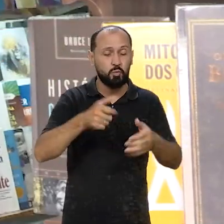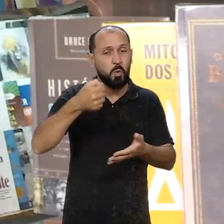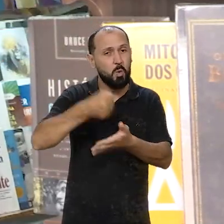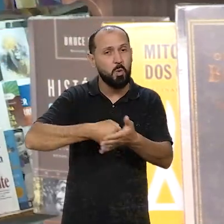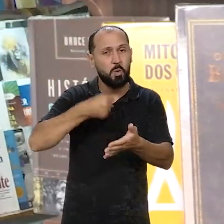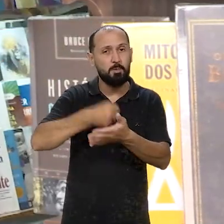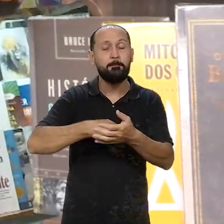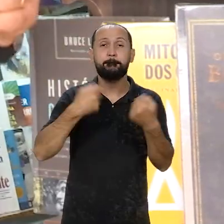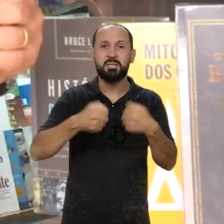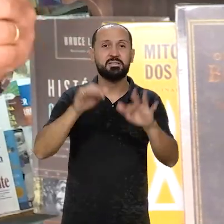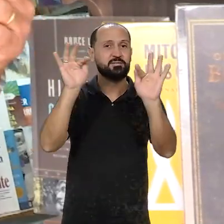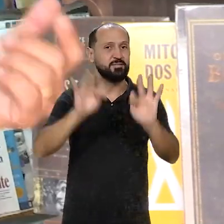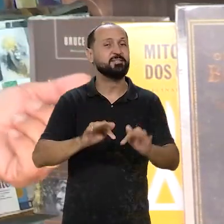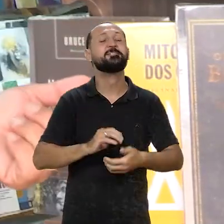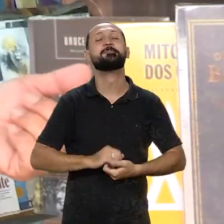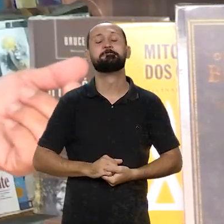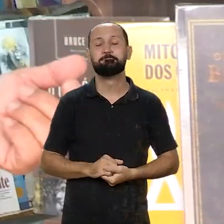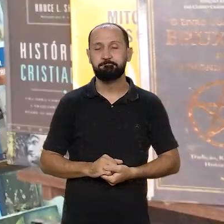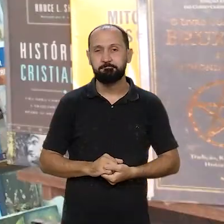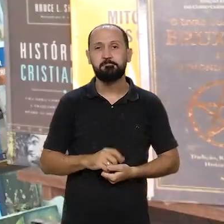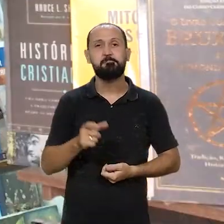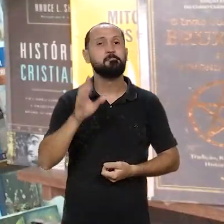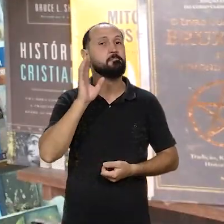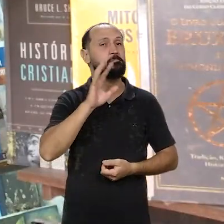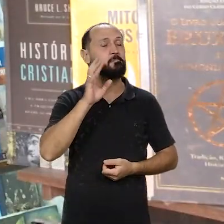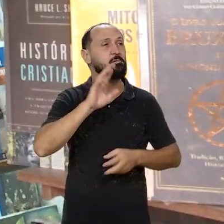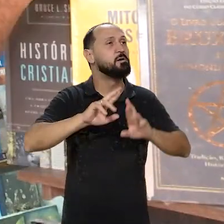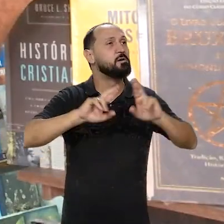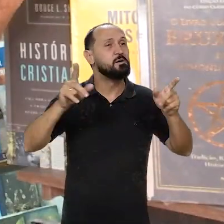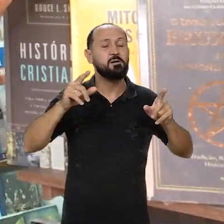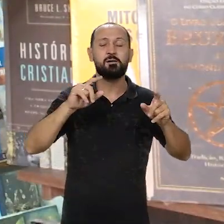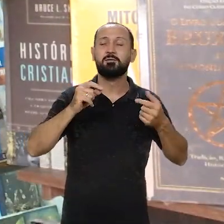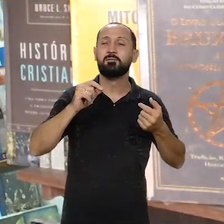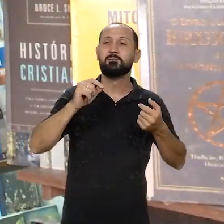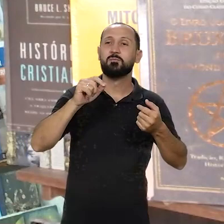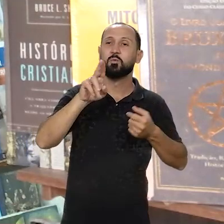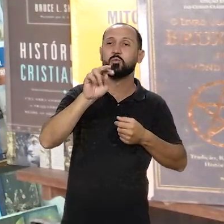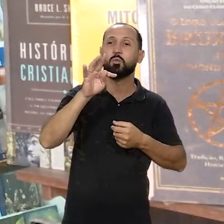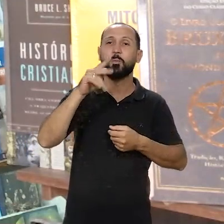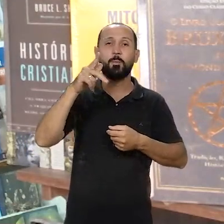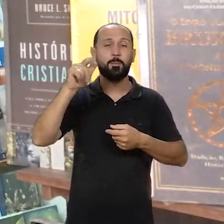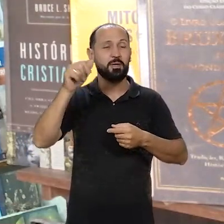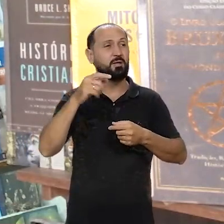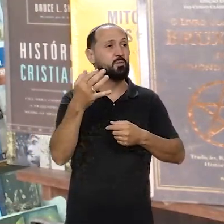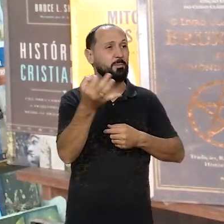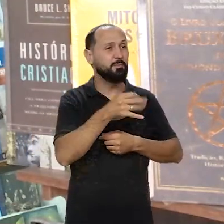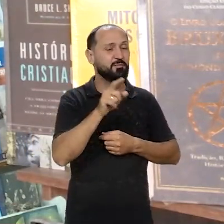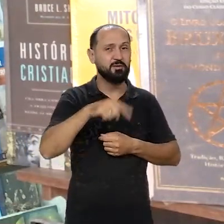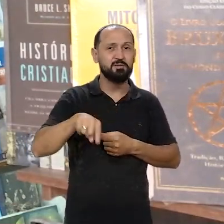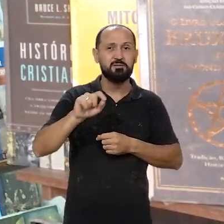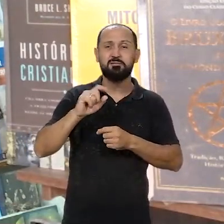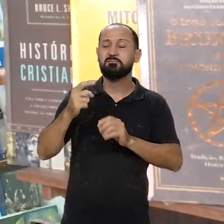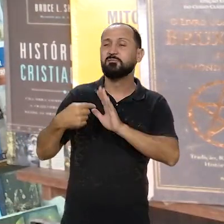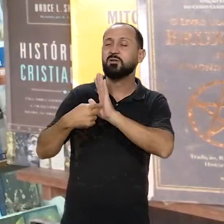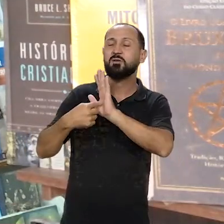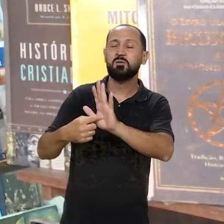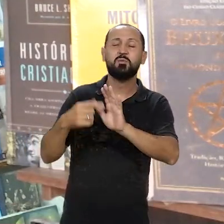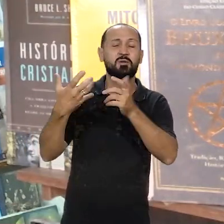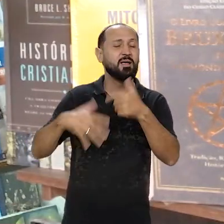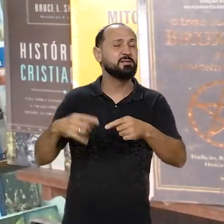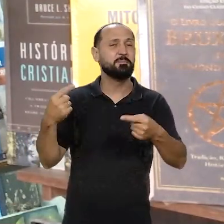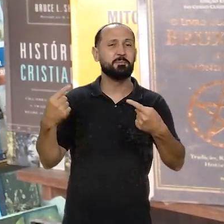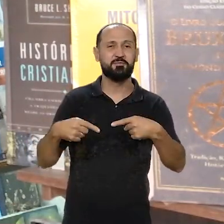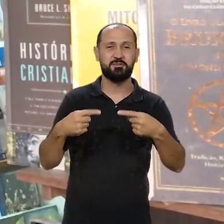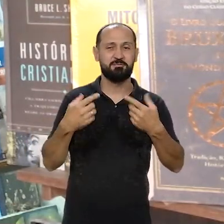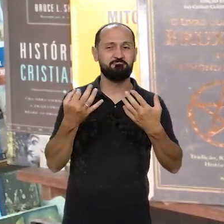onde todos obrigatoriamente têm que ser felizes, né? Esse é o legal das distopias, né? Diferente das utopias, que é tudo perfeito. Eles vêm para não